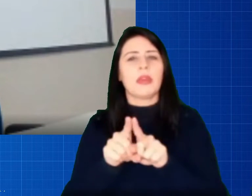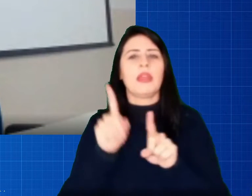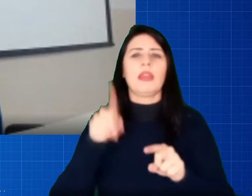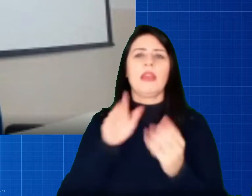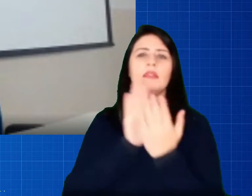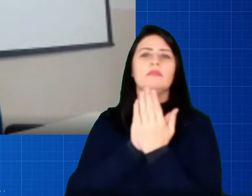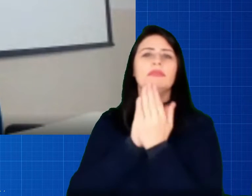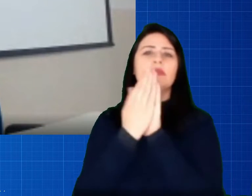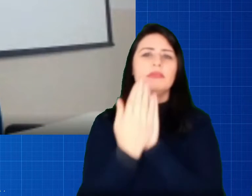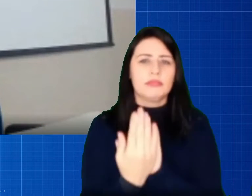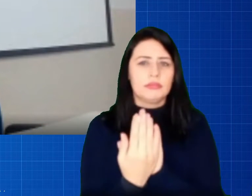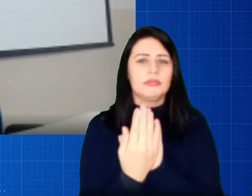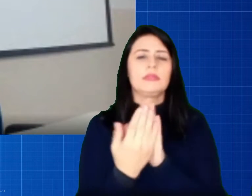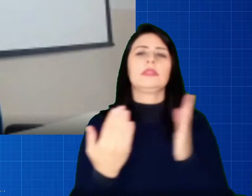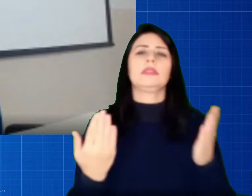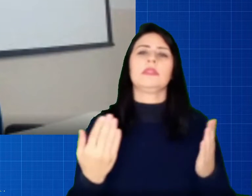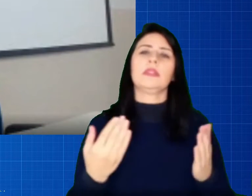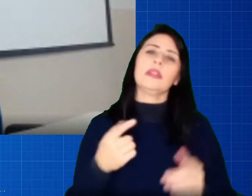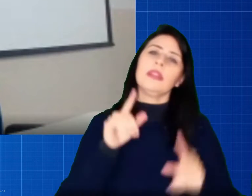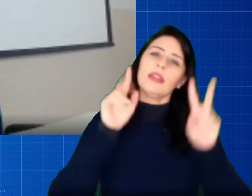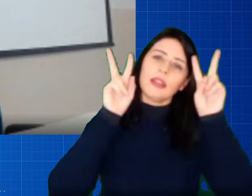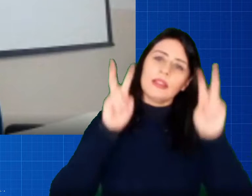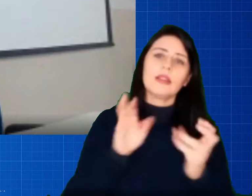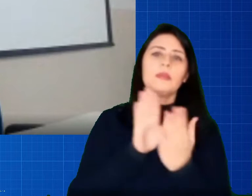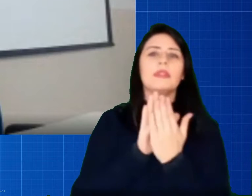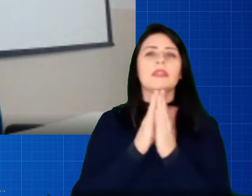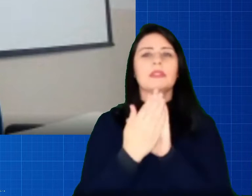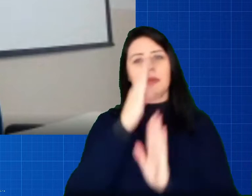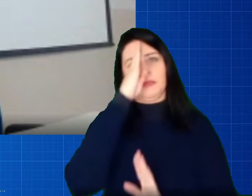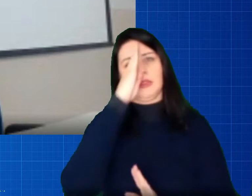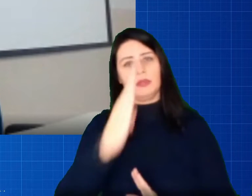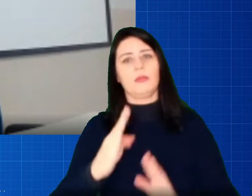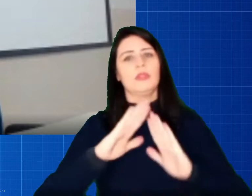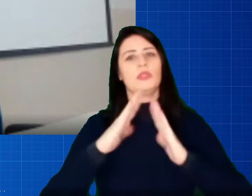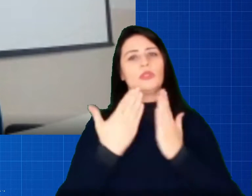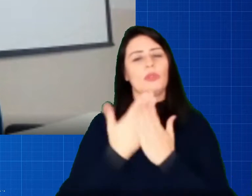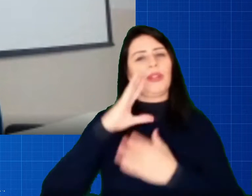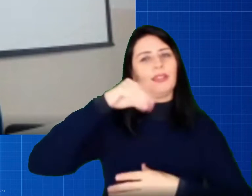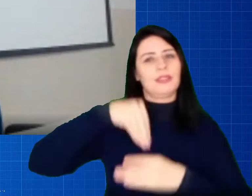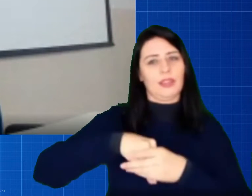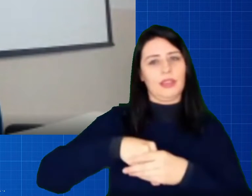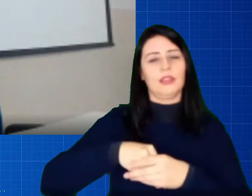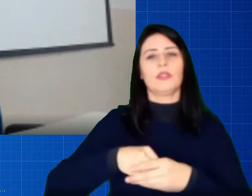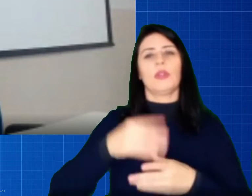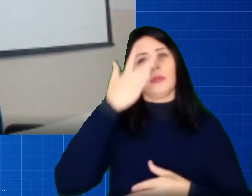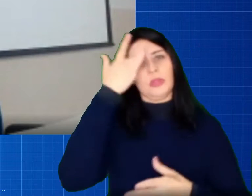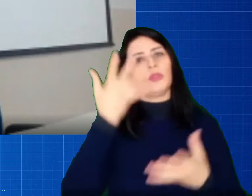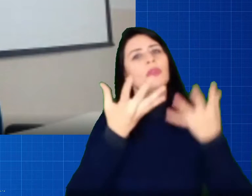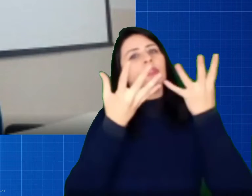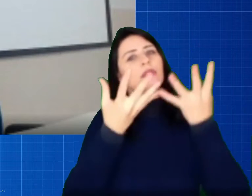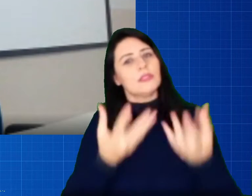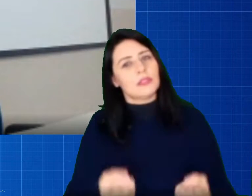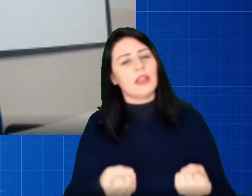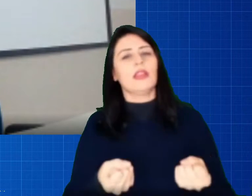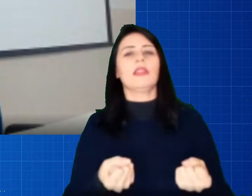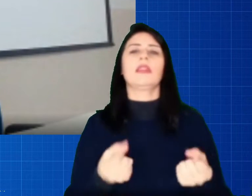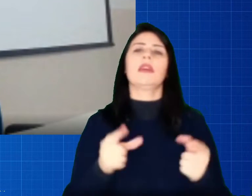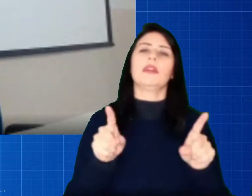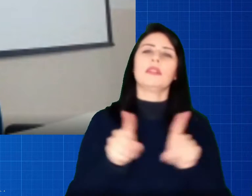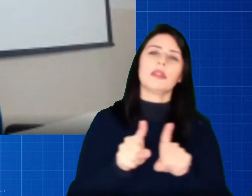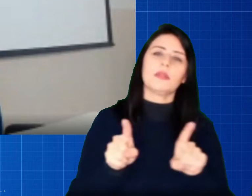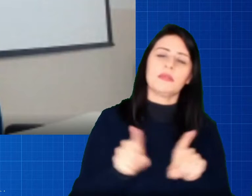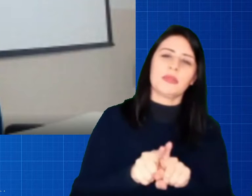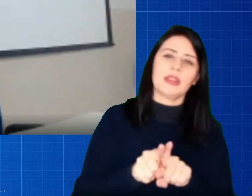transexualidade, né? A dificuldade da transexualidade, principalmente nas escolas. né? Aceitação nas escolas,